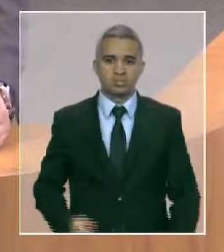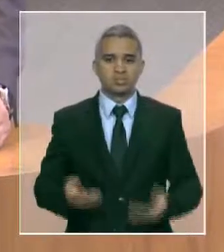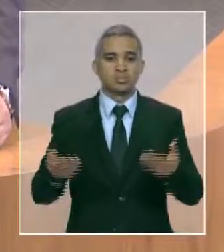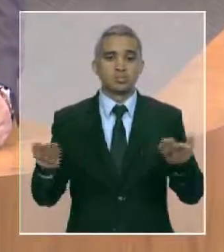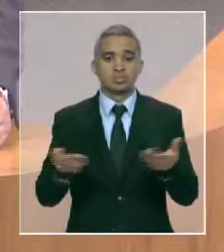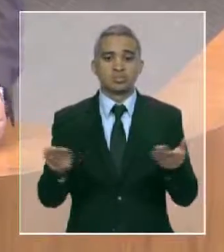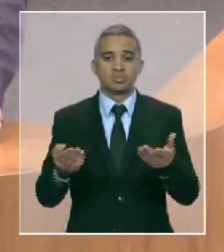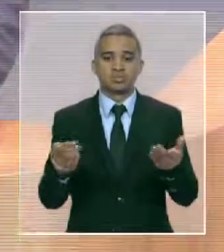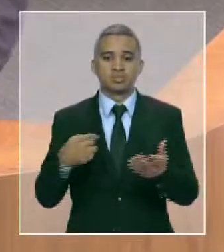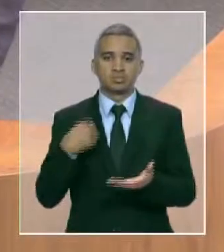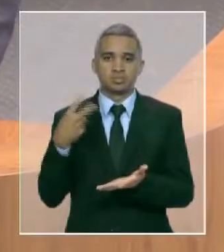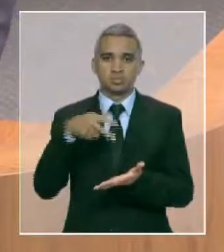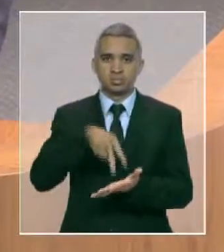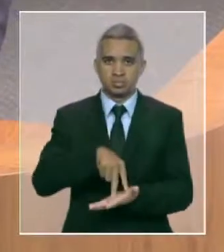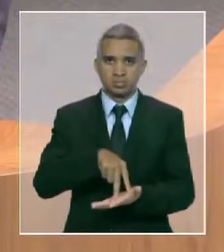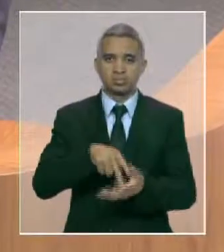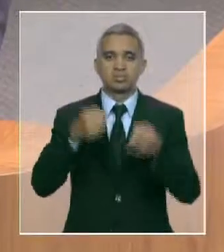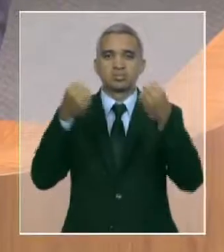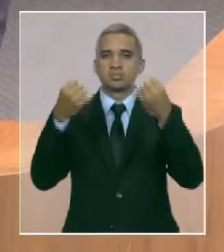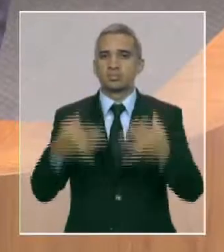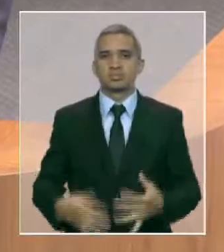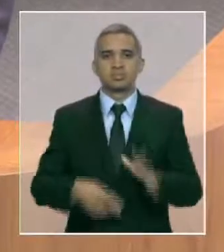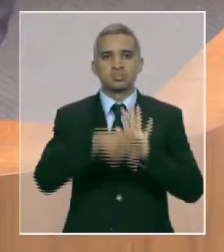desse projeto de lei de número